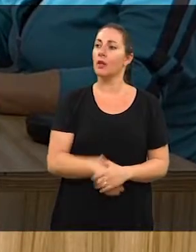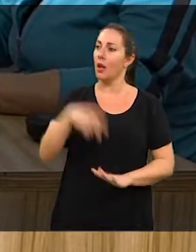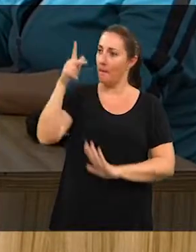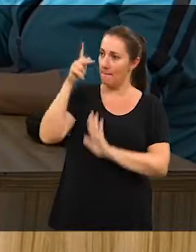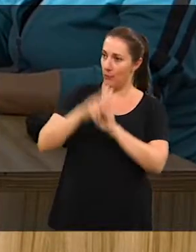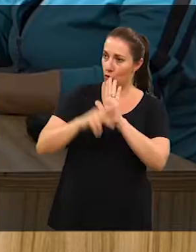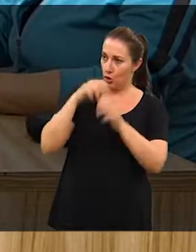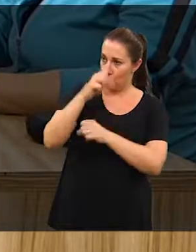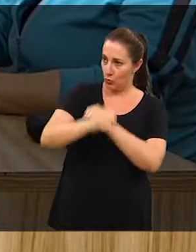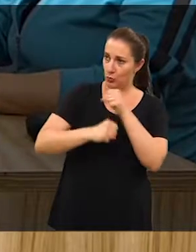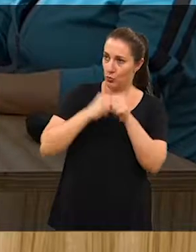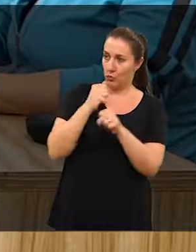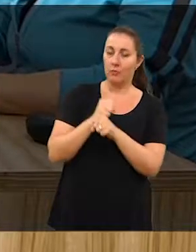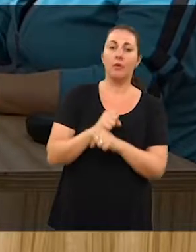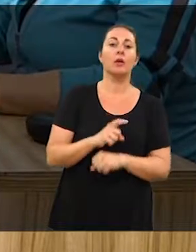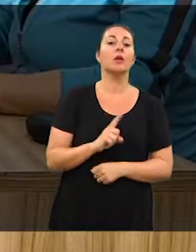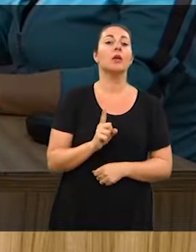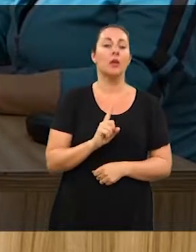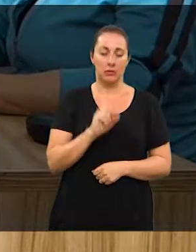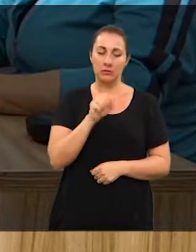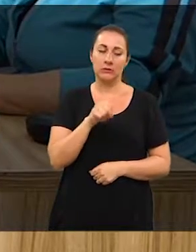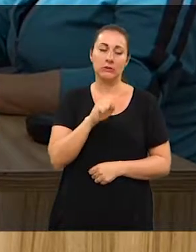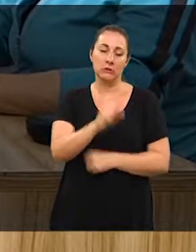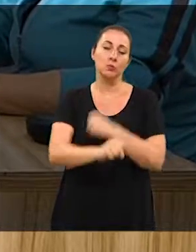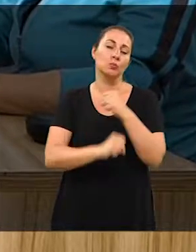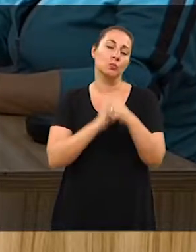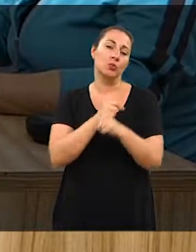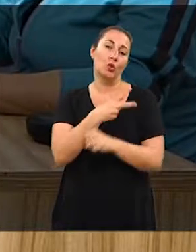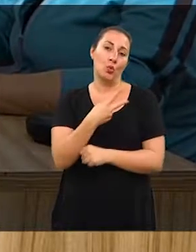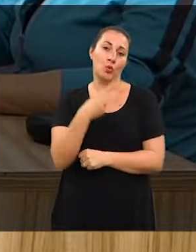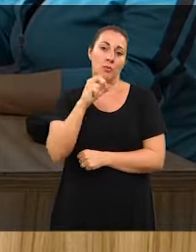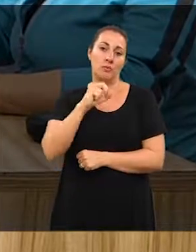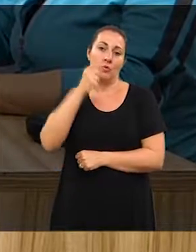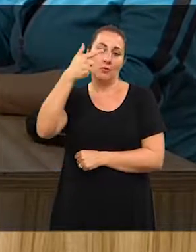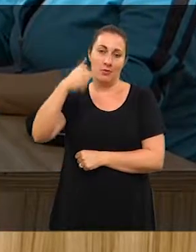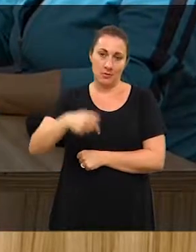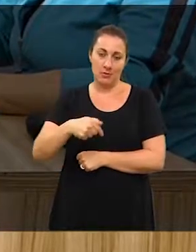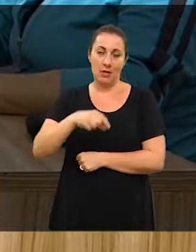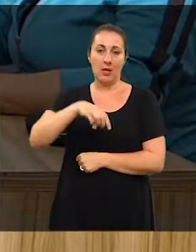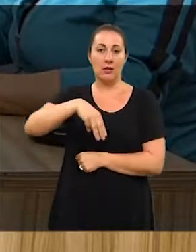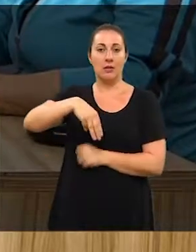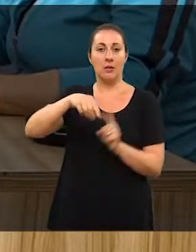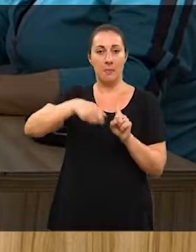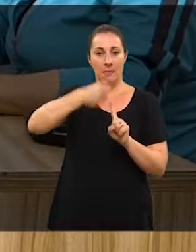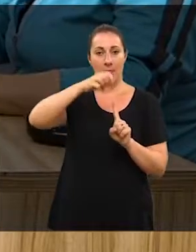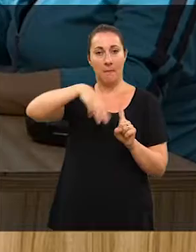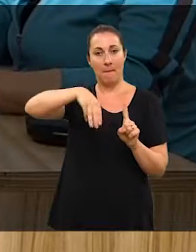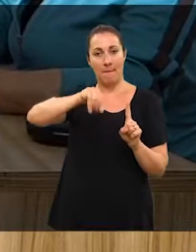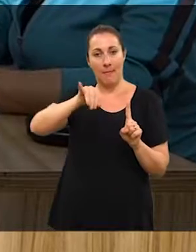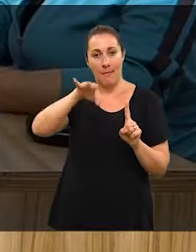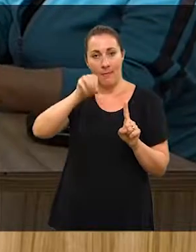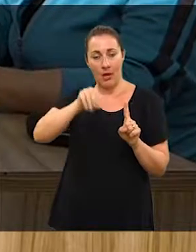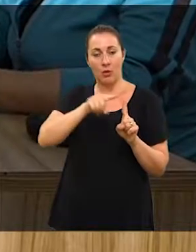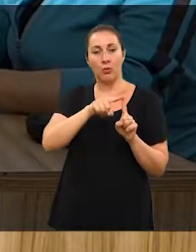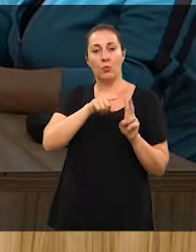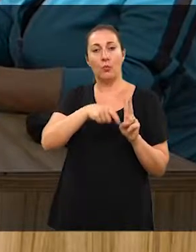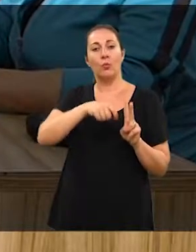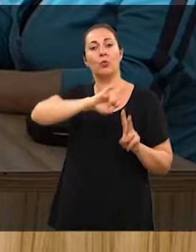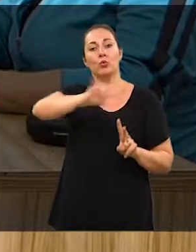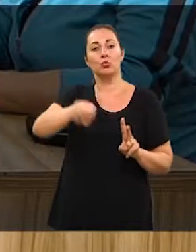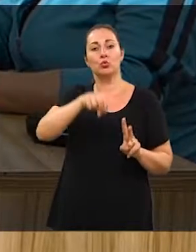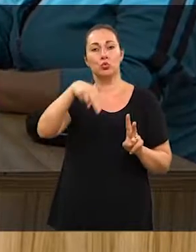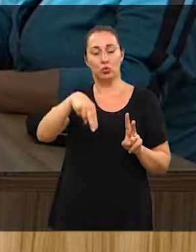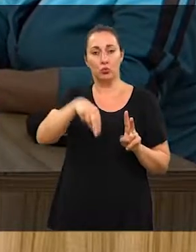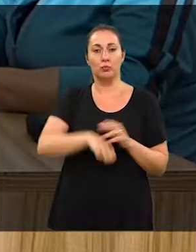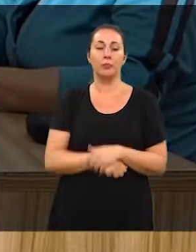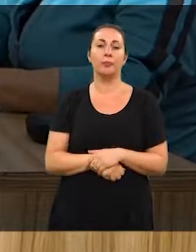projeto pro ano que vem ou já, para já? Não, é pro ano que vem. Pro ano que vem. Será realizado em maio e junho. Uhum. Em março nós entramos com